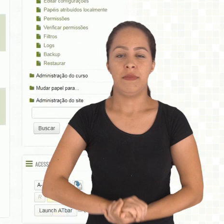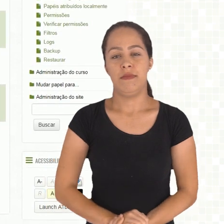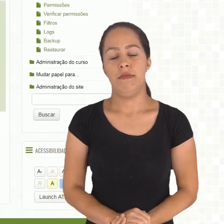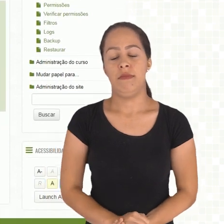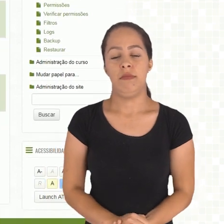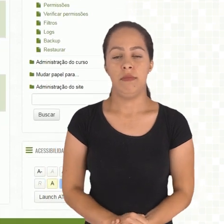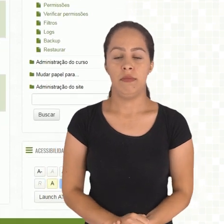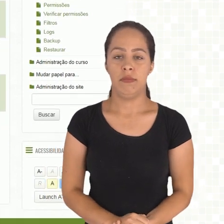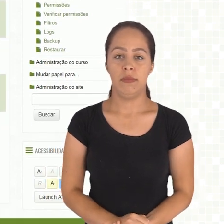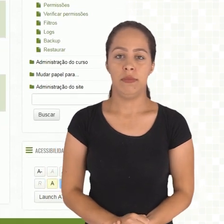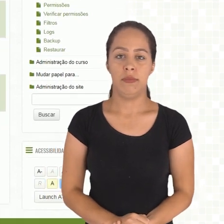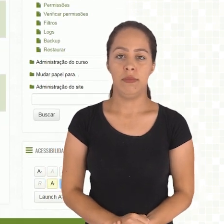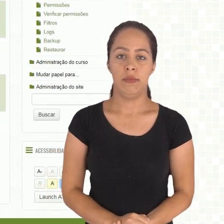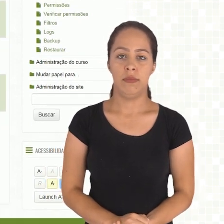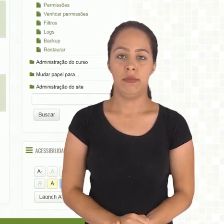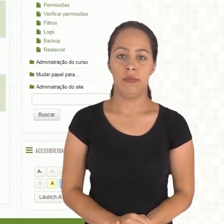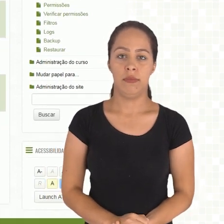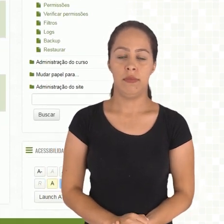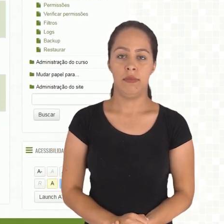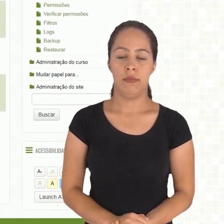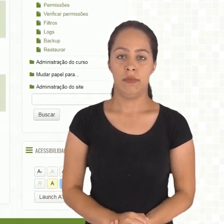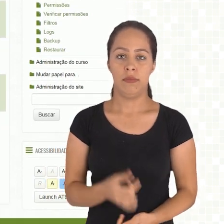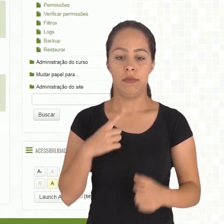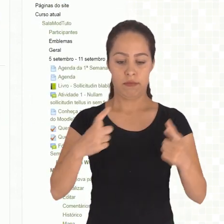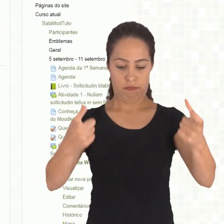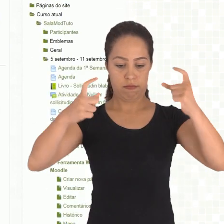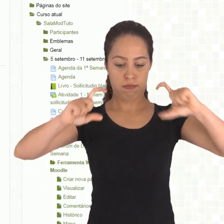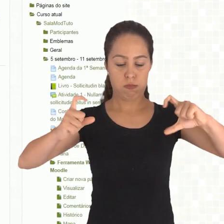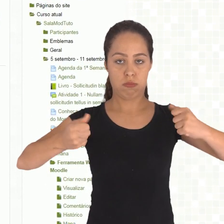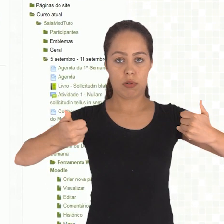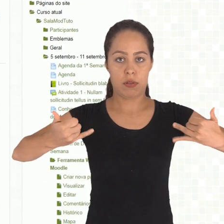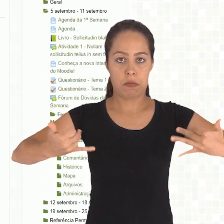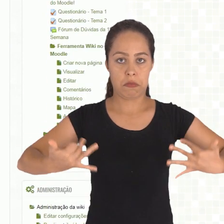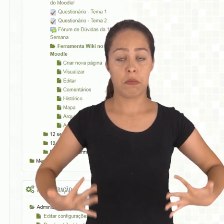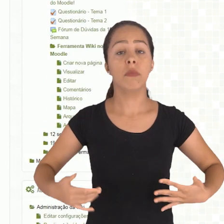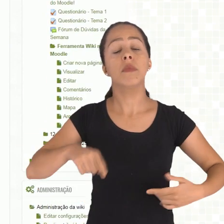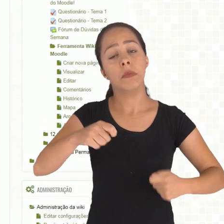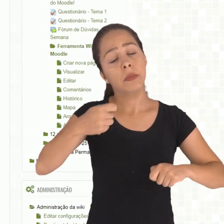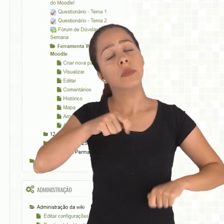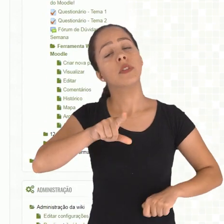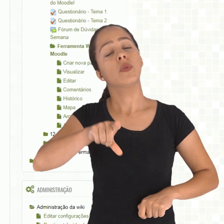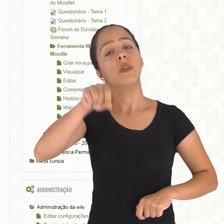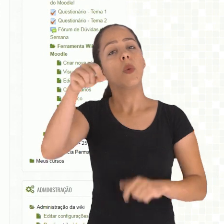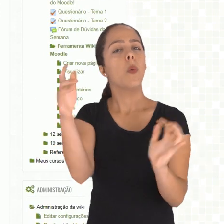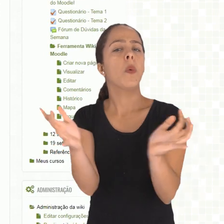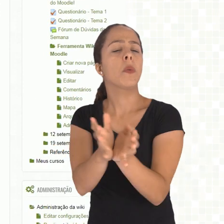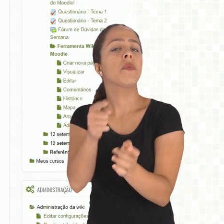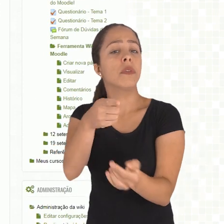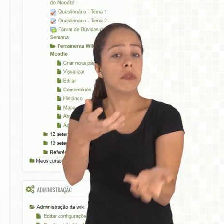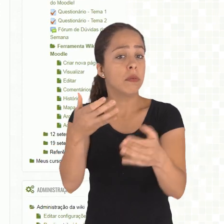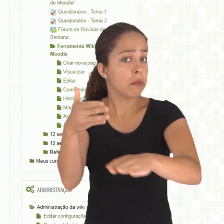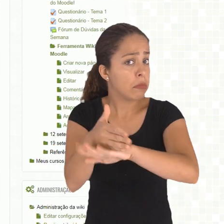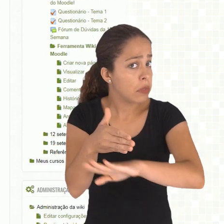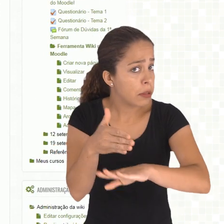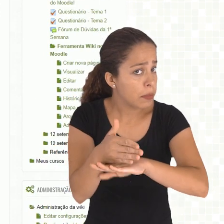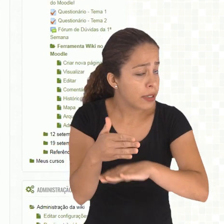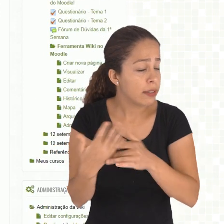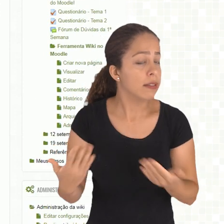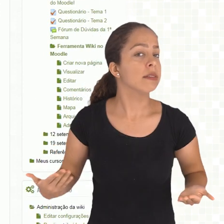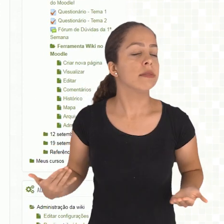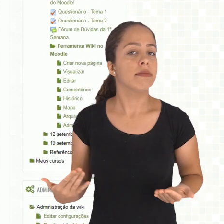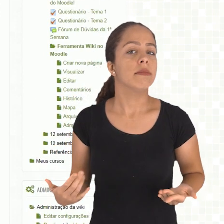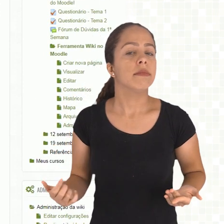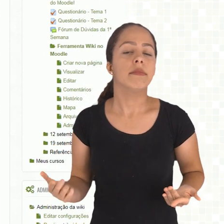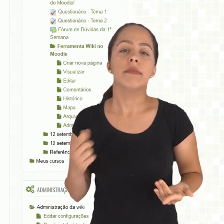quer ver como fica quando a gente pede pra comparar ele me mostra uma versão de um lado e outra versão do outro